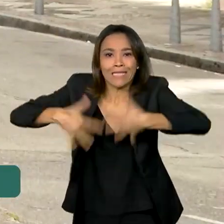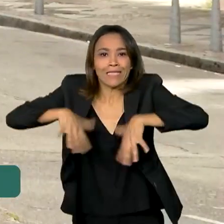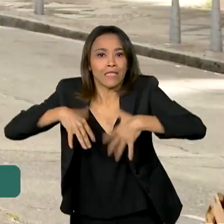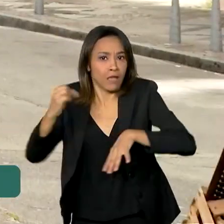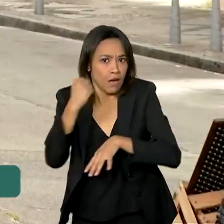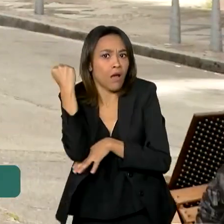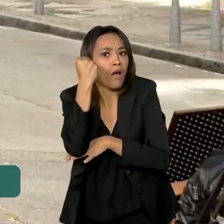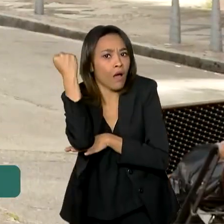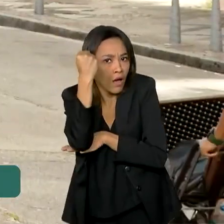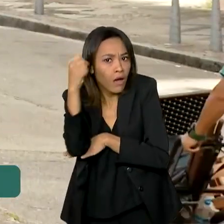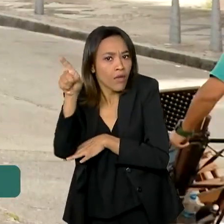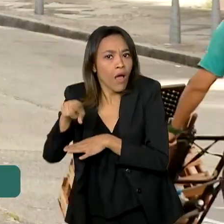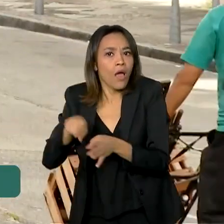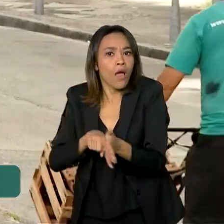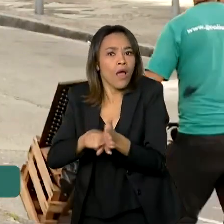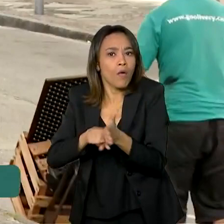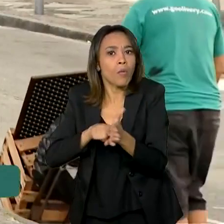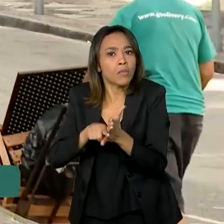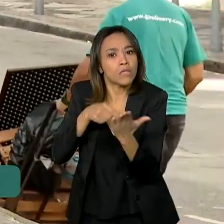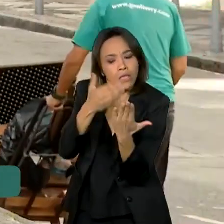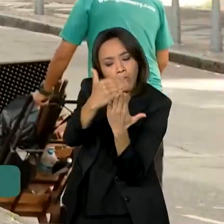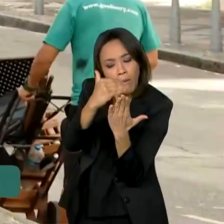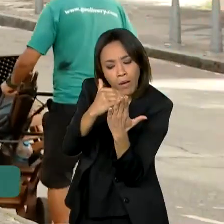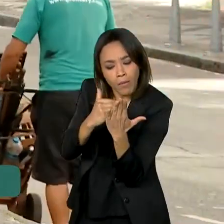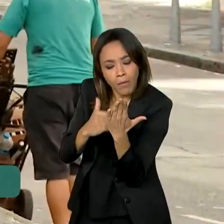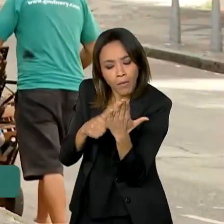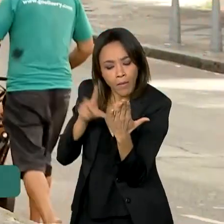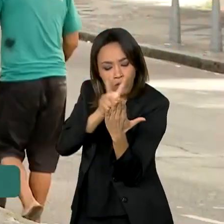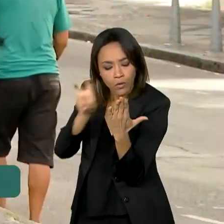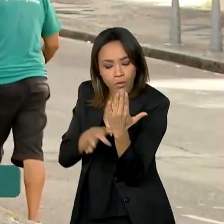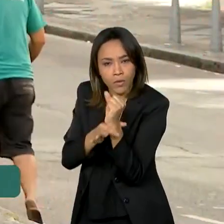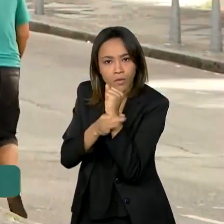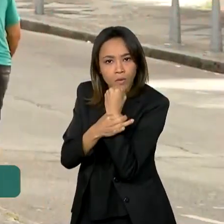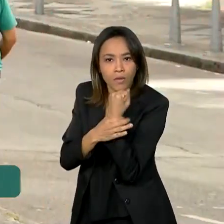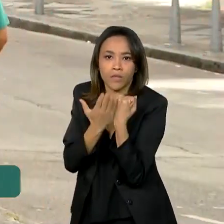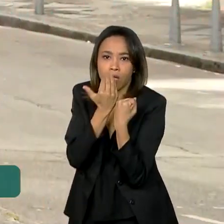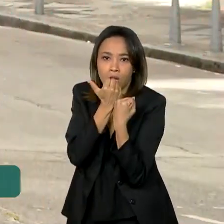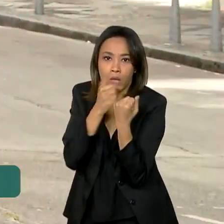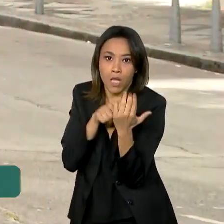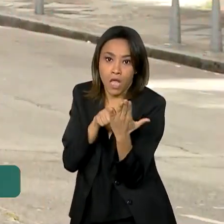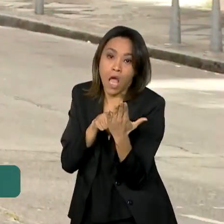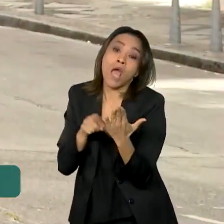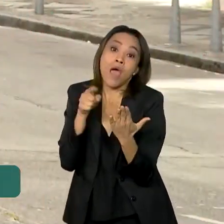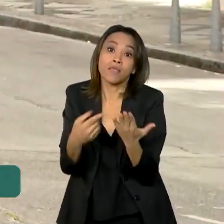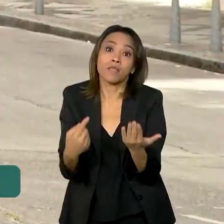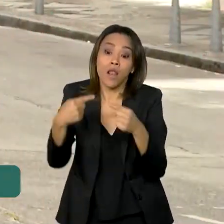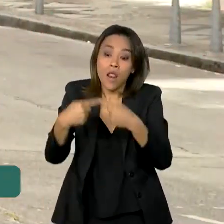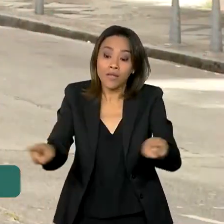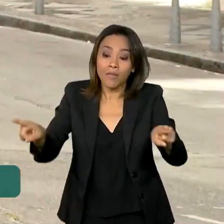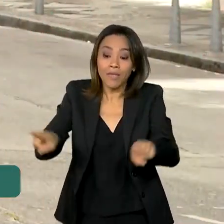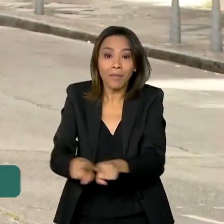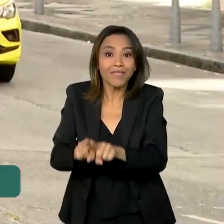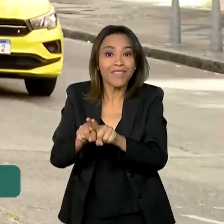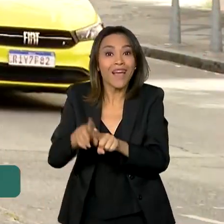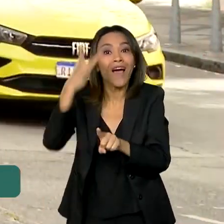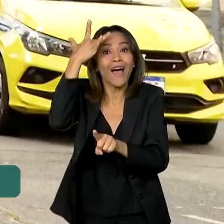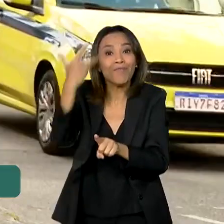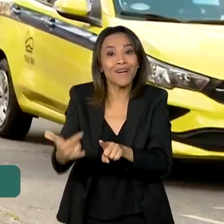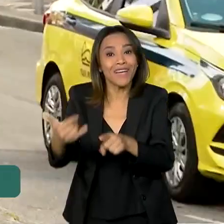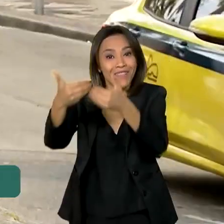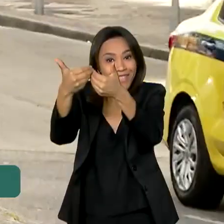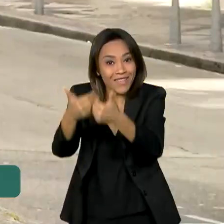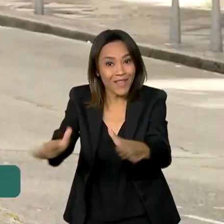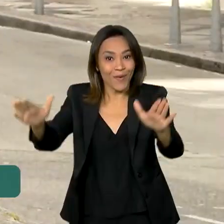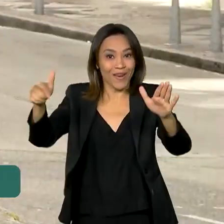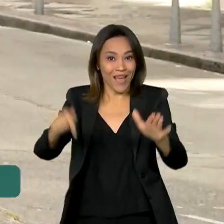Rede Brasileira de Pesquisa em Soberania e Segurança Alimentar. O lançamento dessa parceria será amanhã na sede da